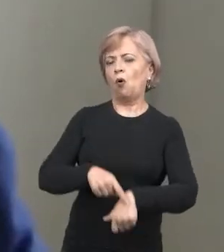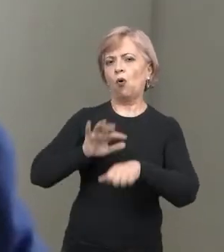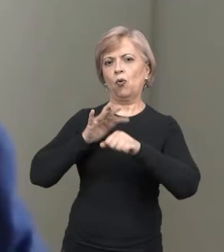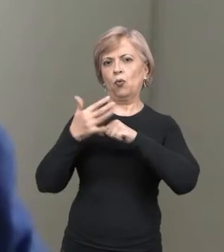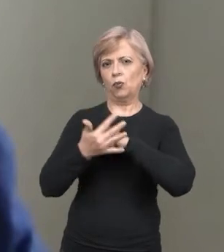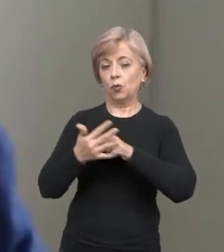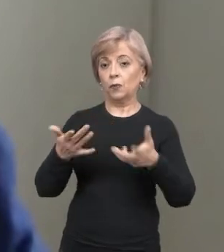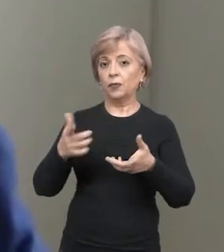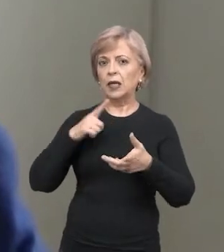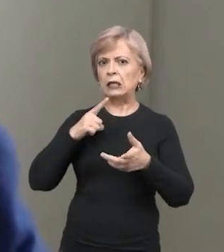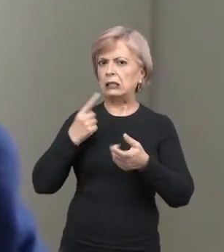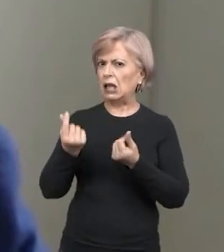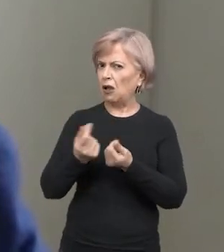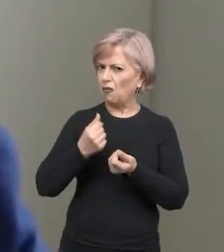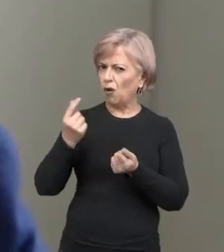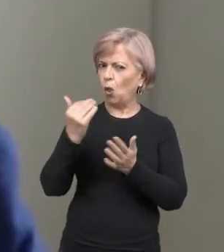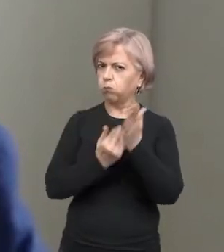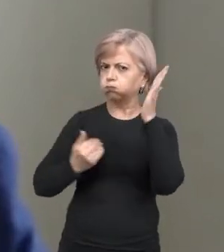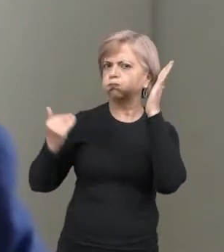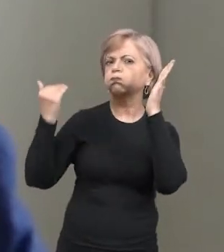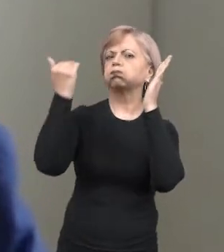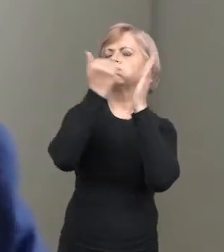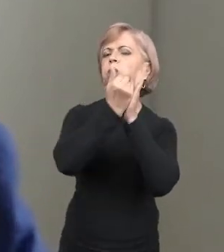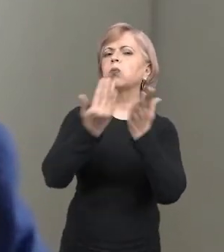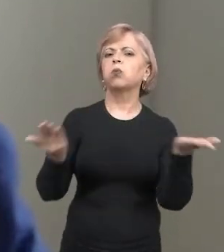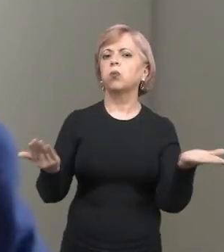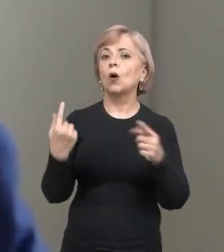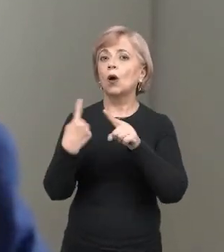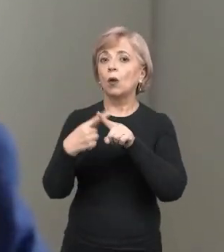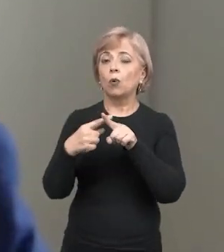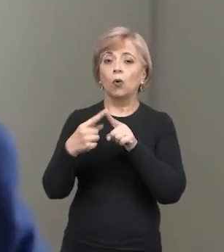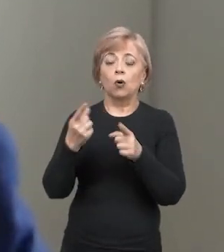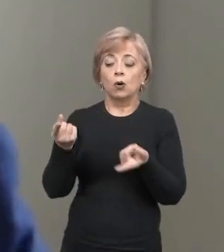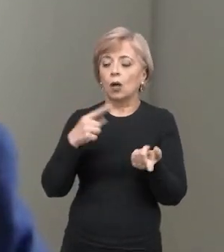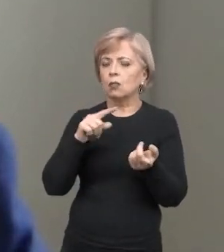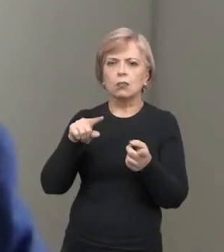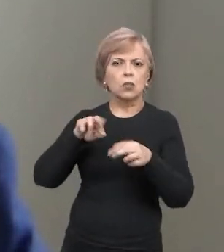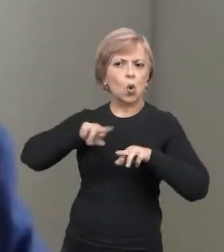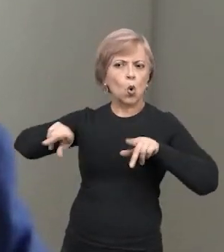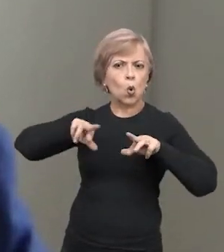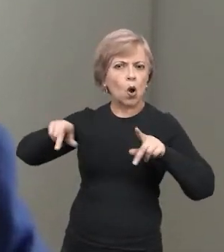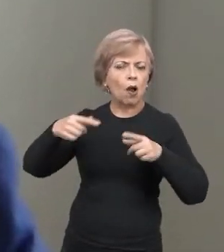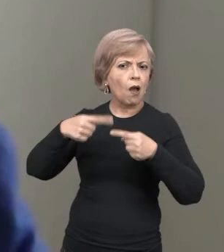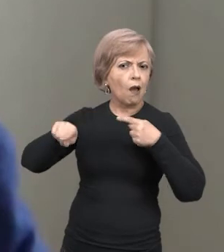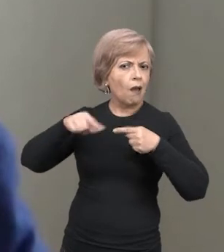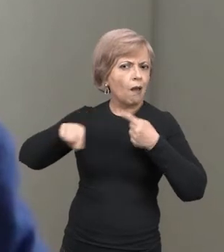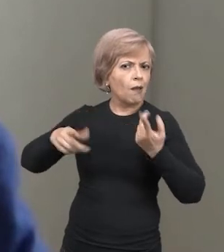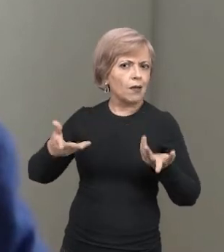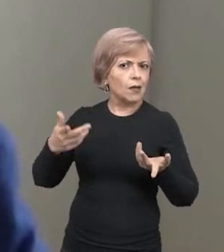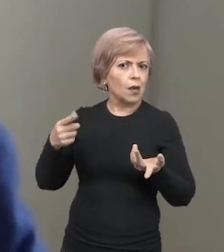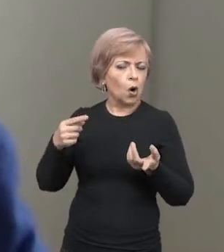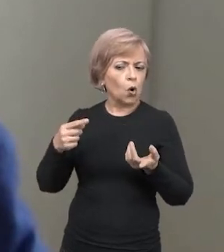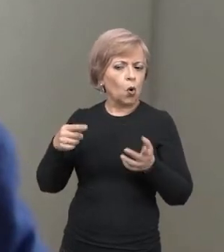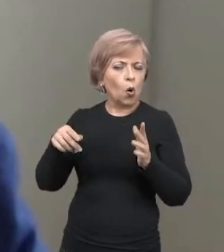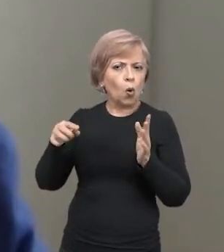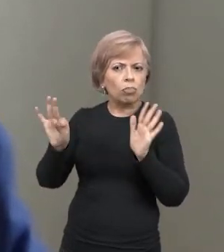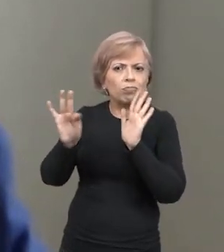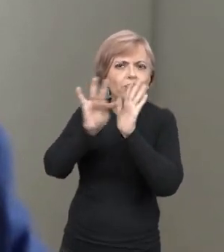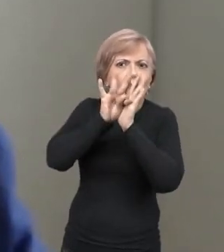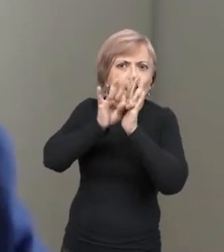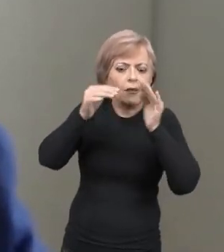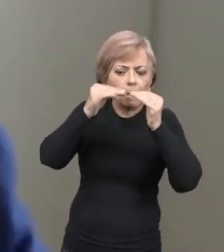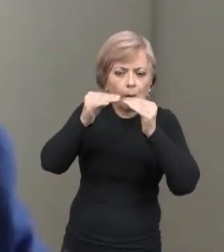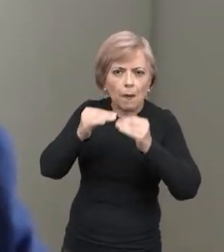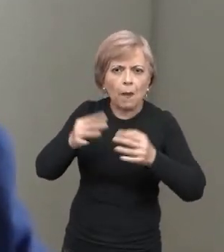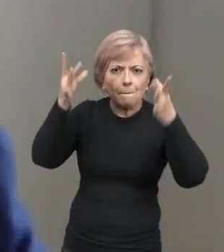estariam com sobrepreço, que muito possivelmente não atenderiam, digamos assim, as especificações técnicas que seriam